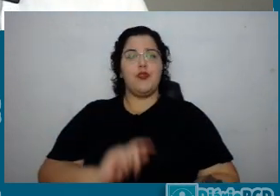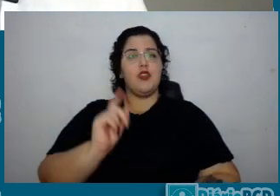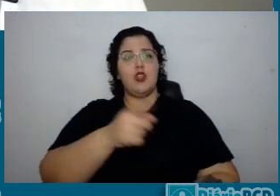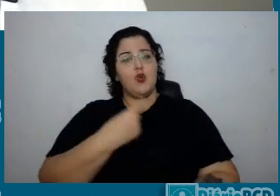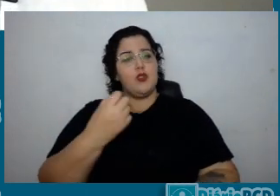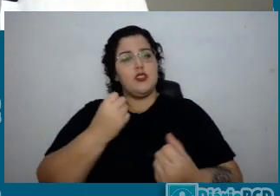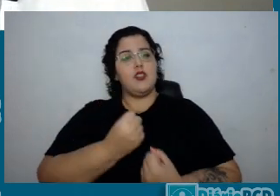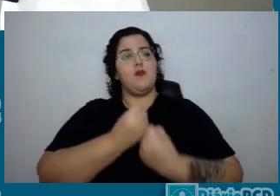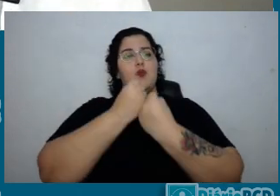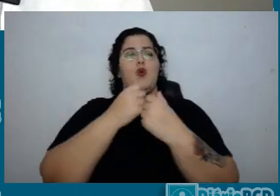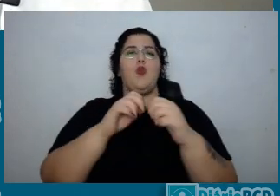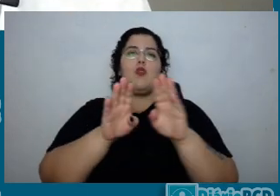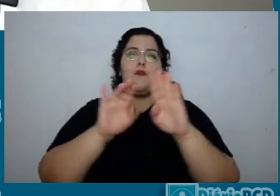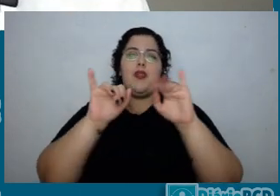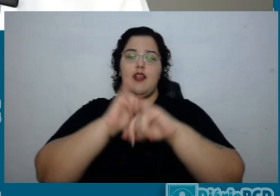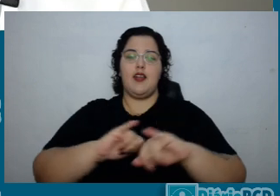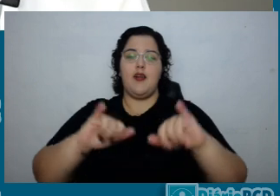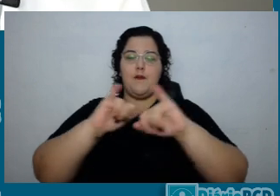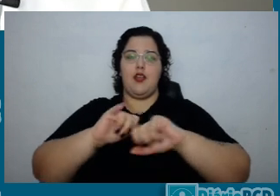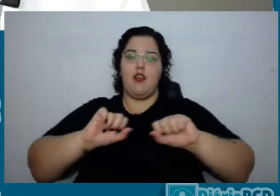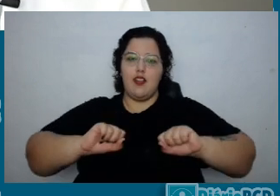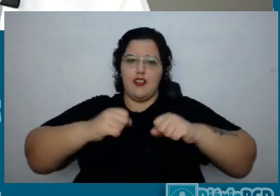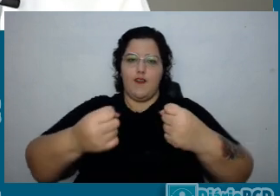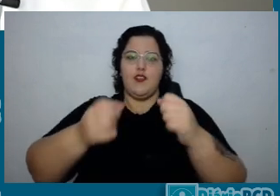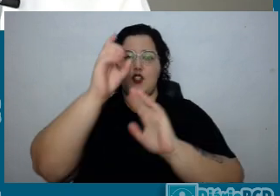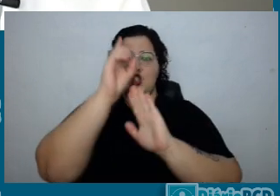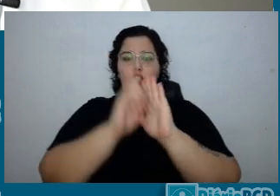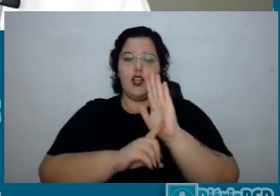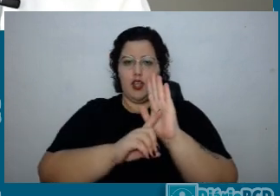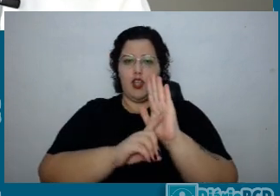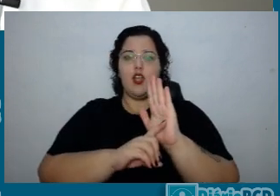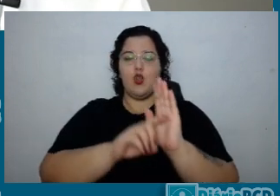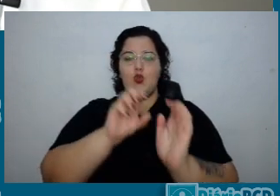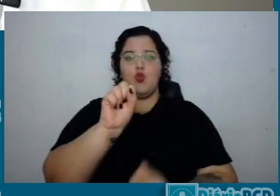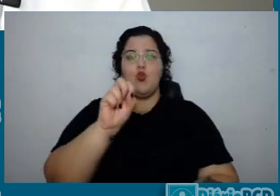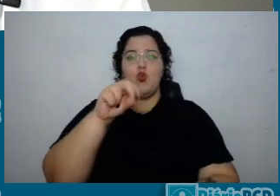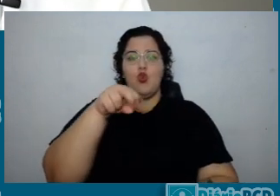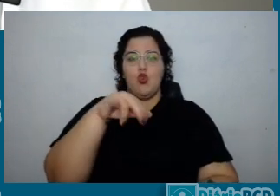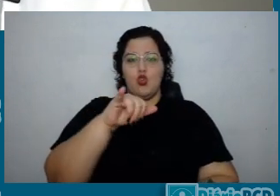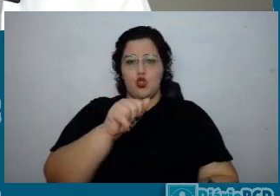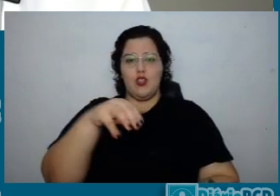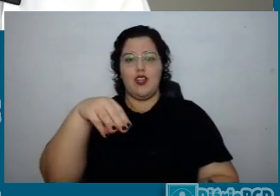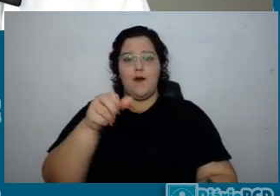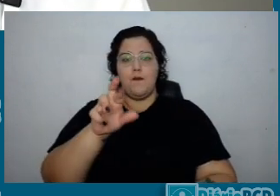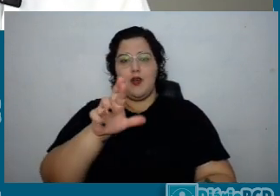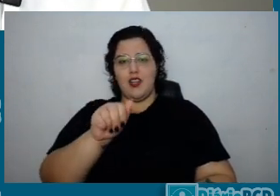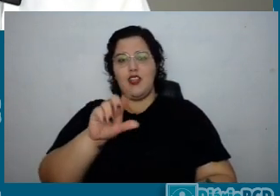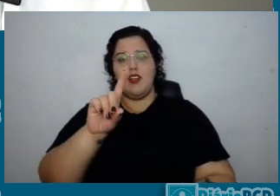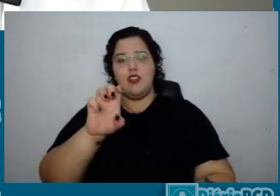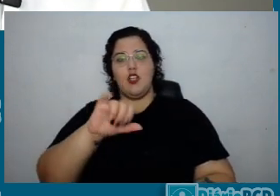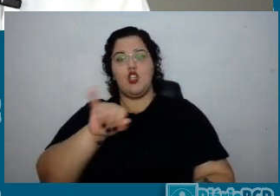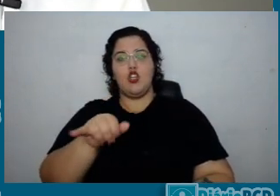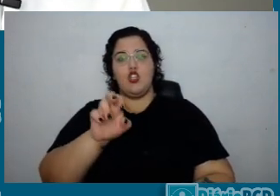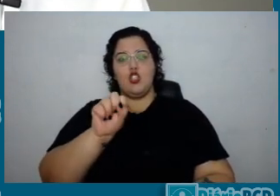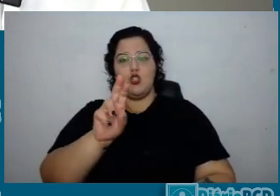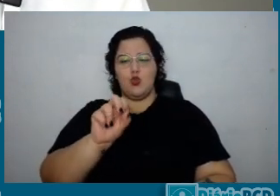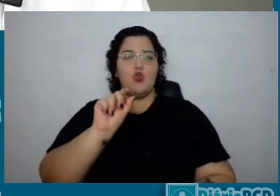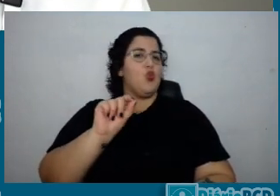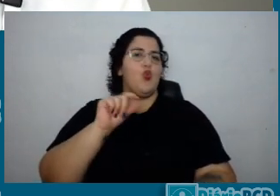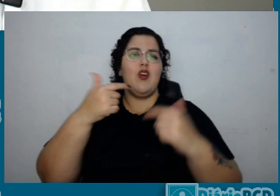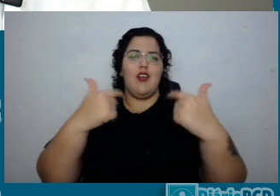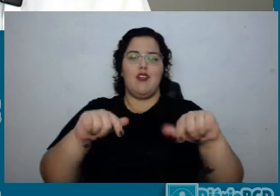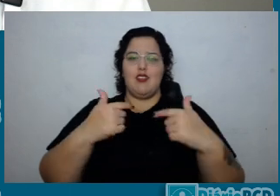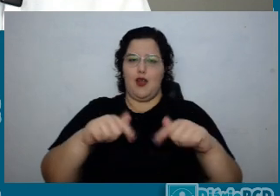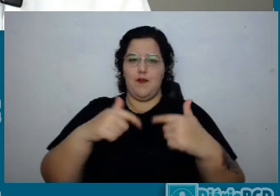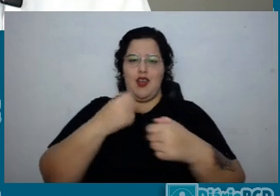nosso apoio aí à campanha internacional pela defesa dos direitos da Sônia Maria de Jesus, né? Essa situação do